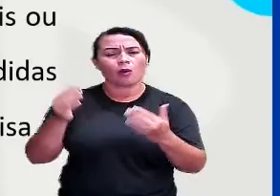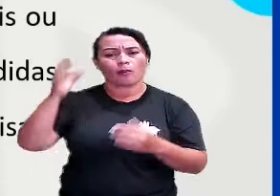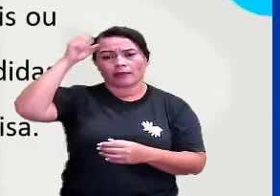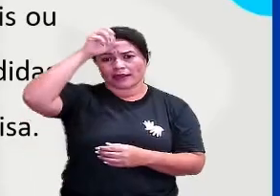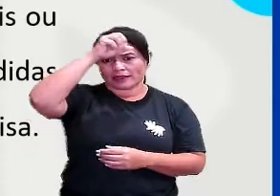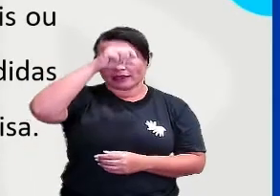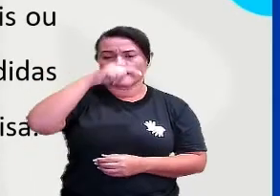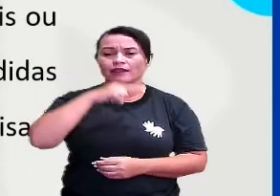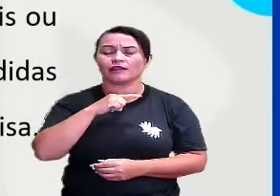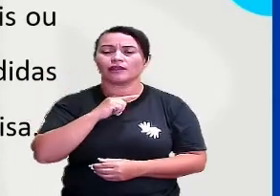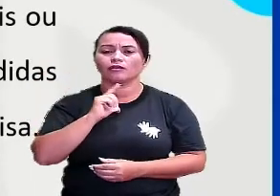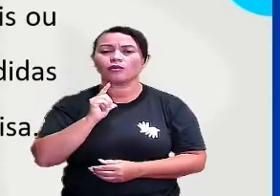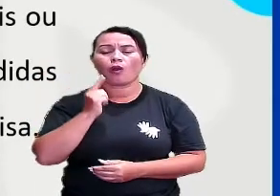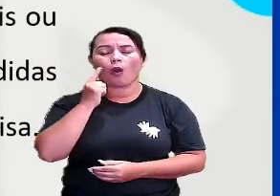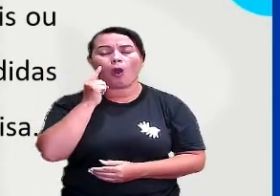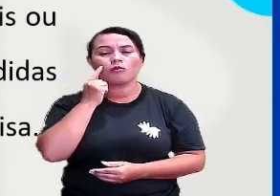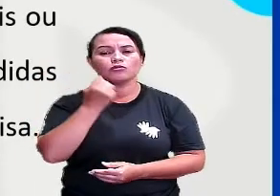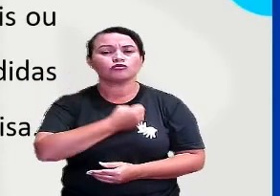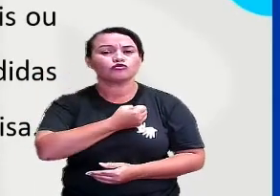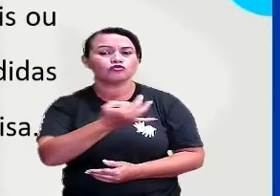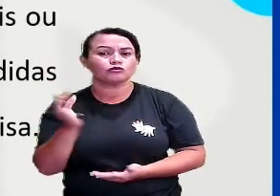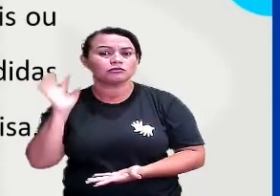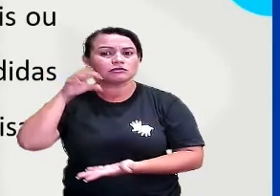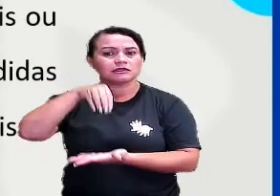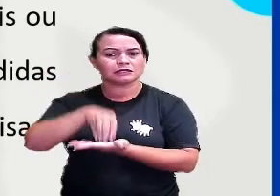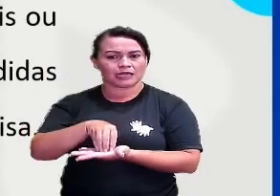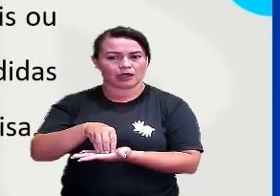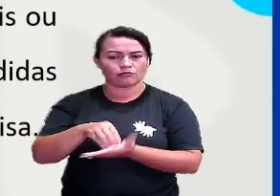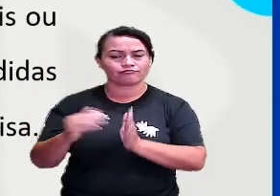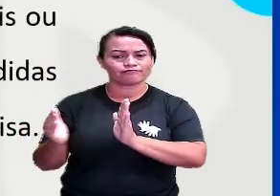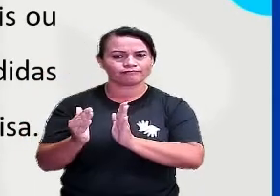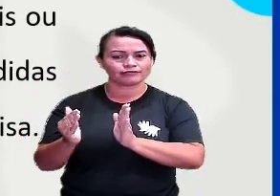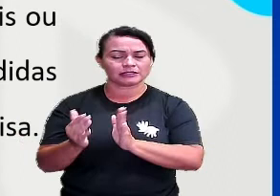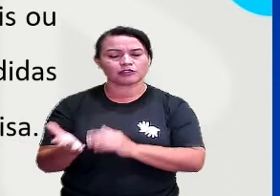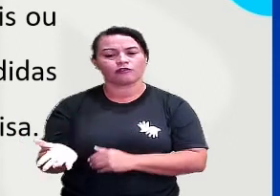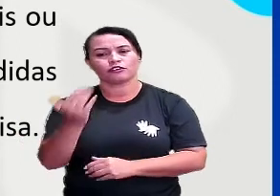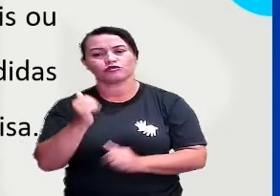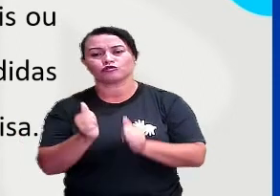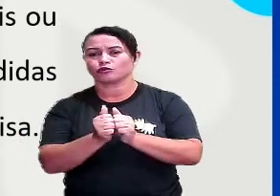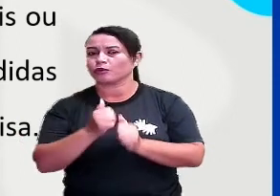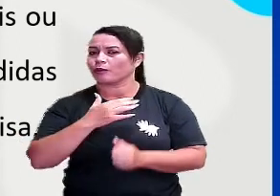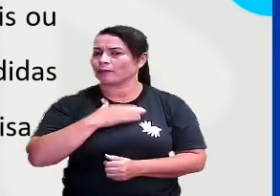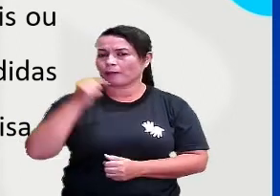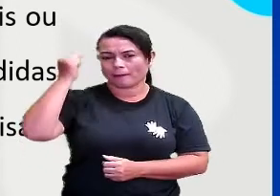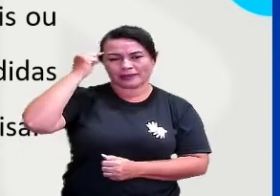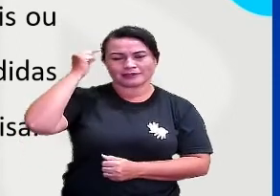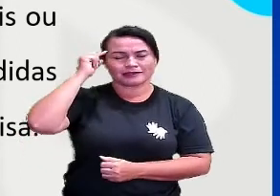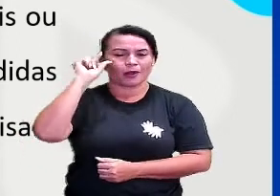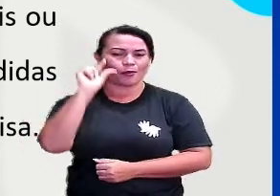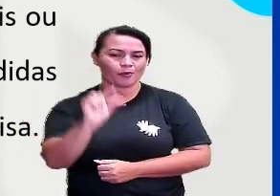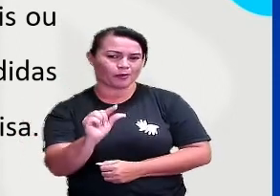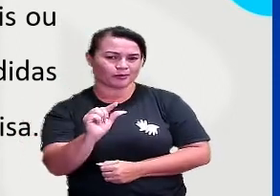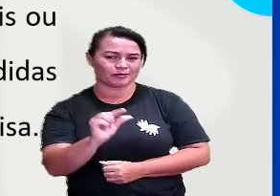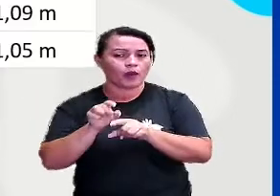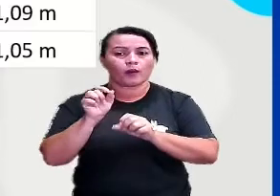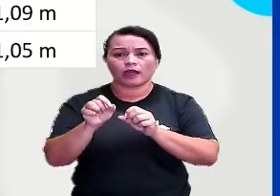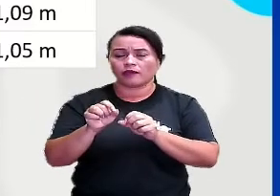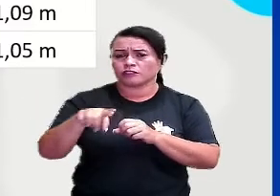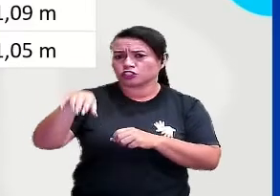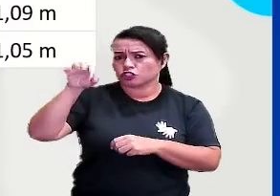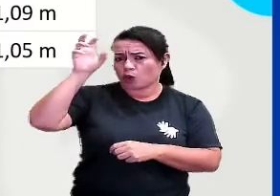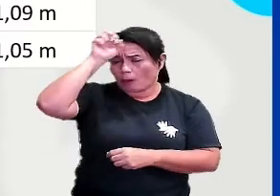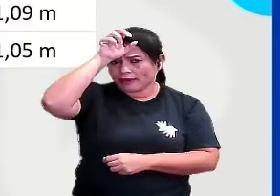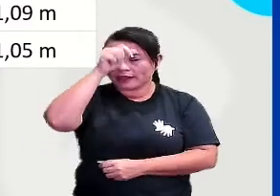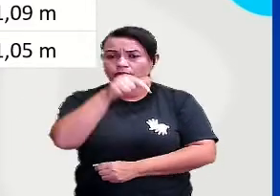da tendência central de uma pesquisa. Ok? Então, vem comigo pensar um pouco. Em